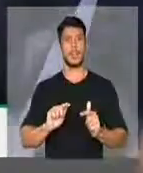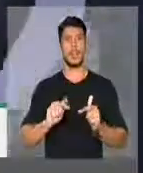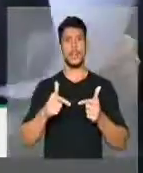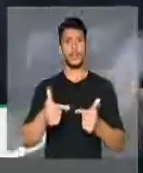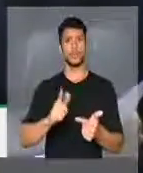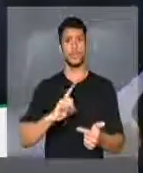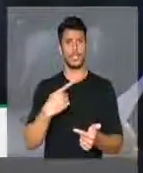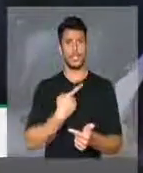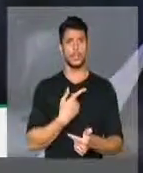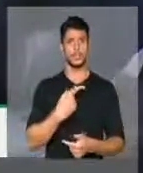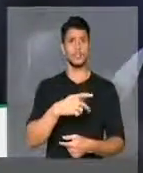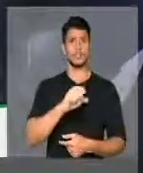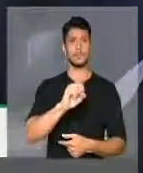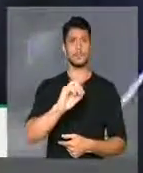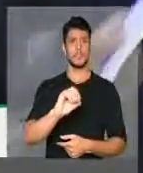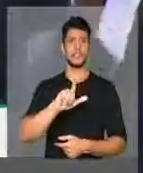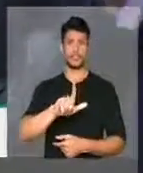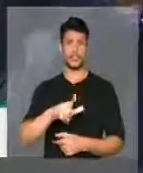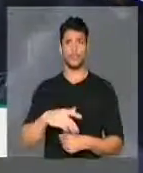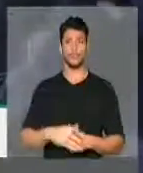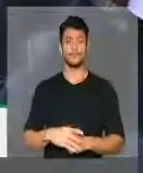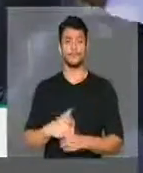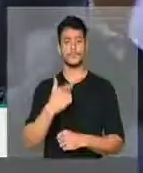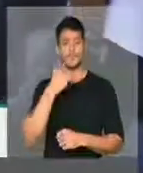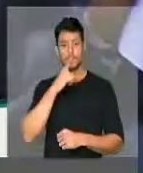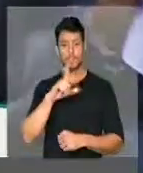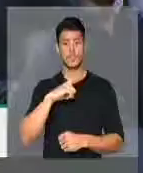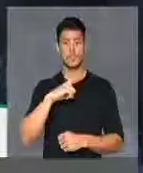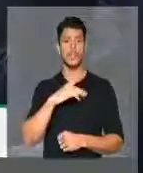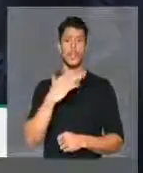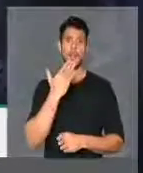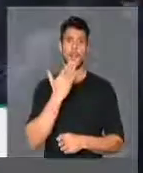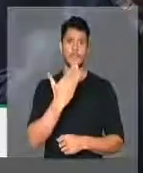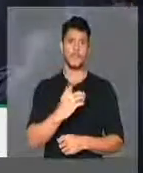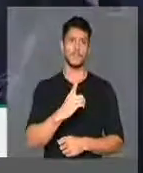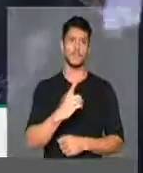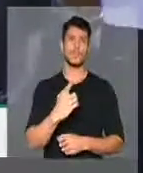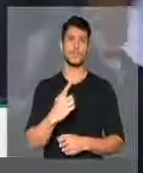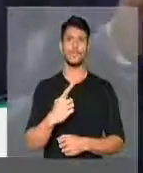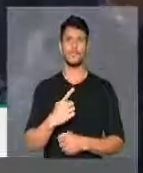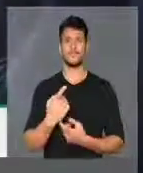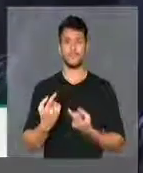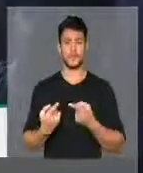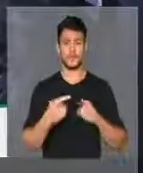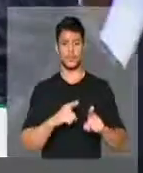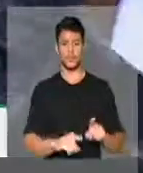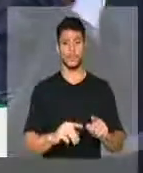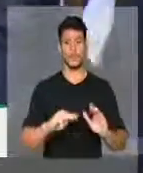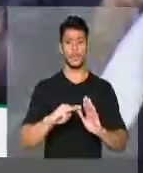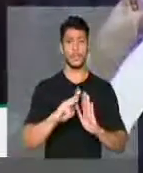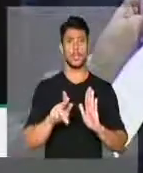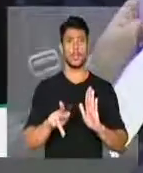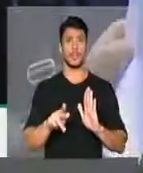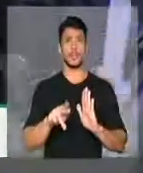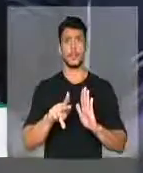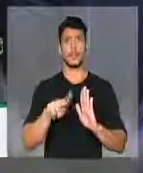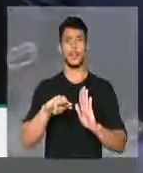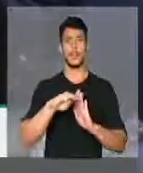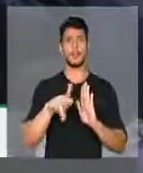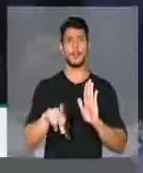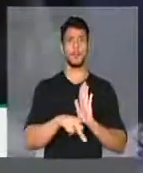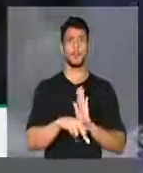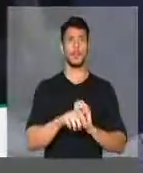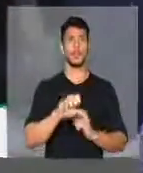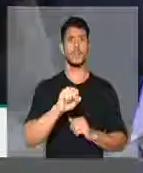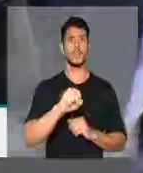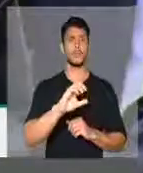com uma ação de inconstitucionalidade e teve decisão favorável contrária à medida provisória 805, que, além